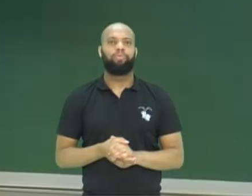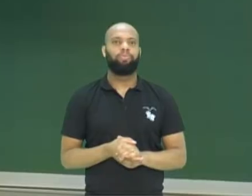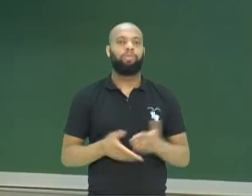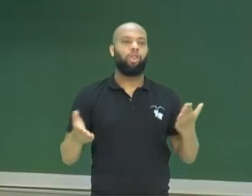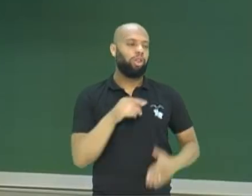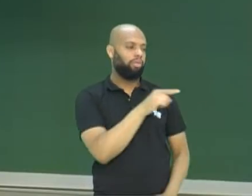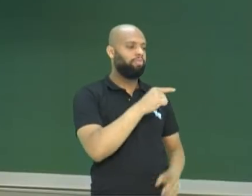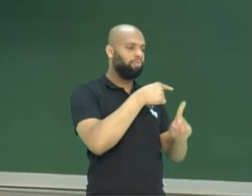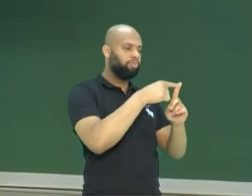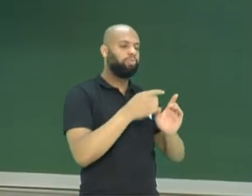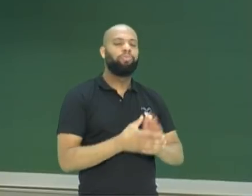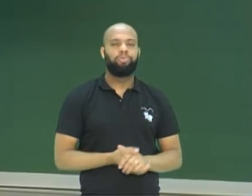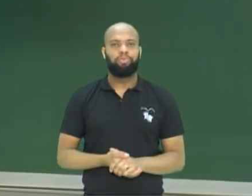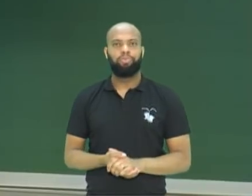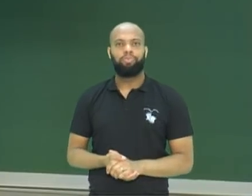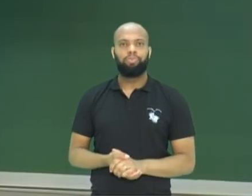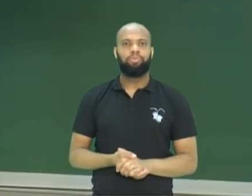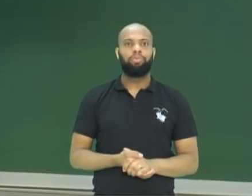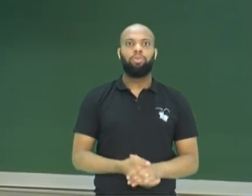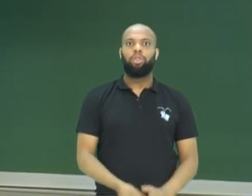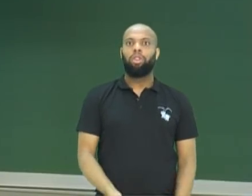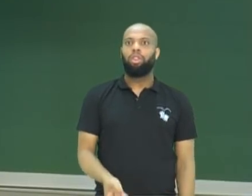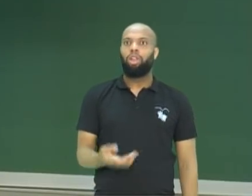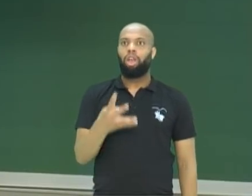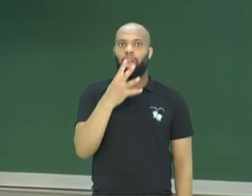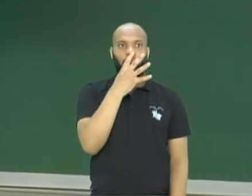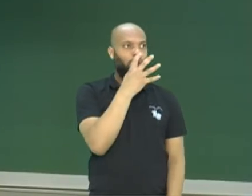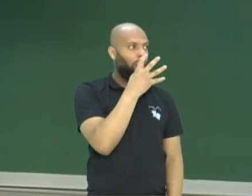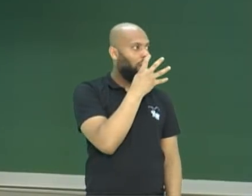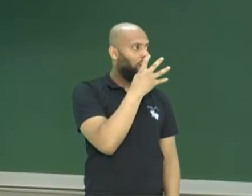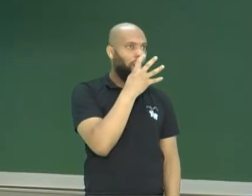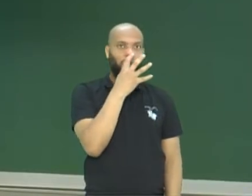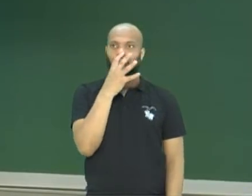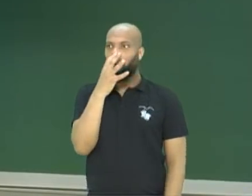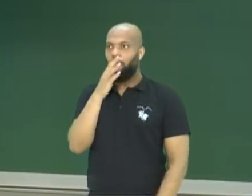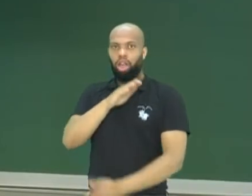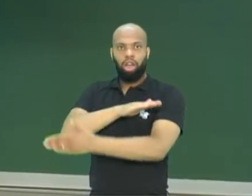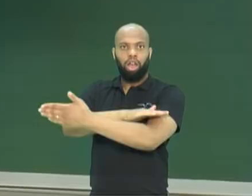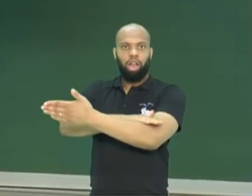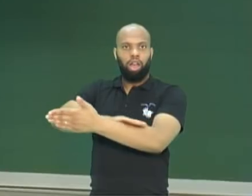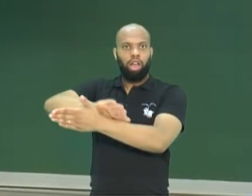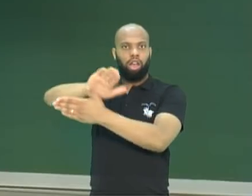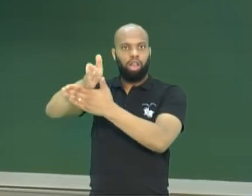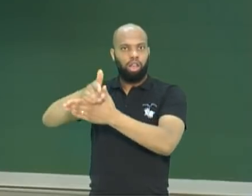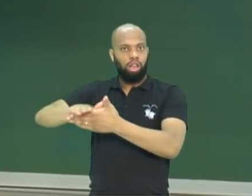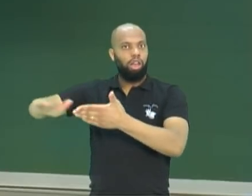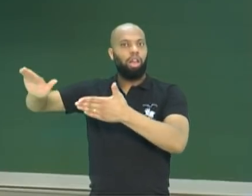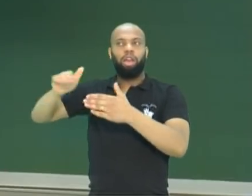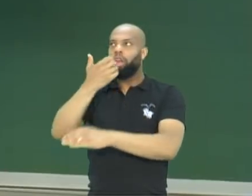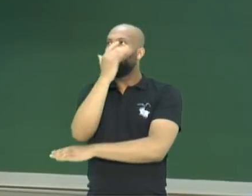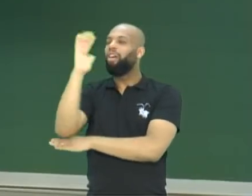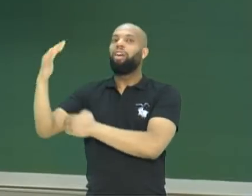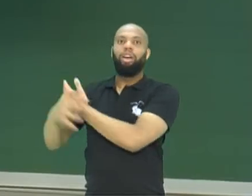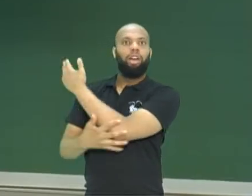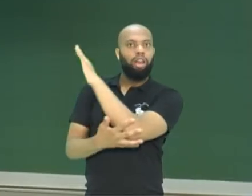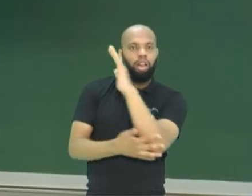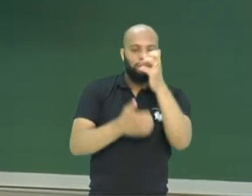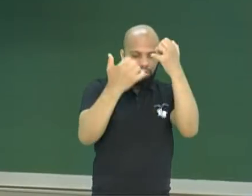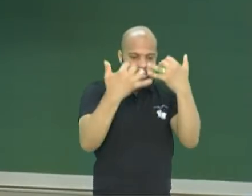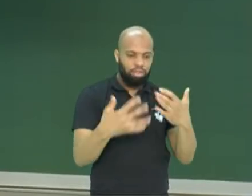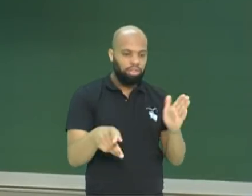questão positiva. Ele ficou deslumbrado com a Mata Atlântica. Ele descrevia nos seus